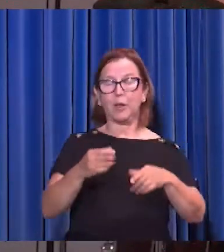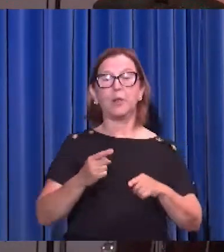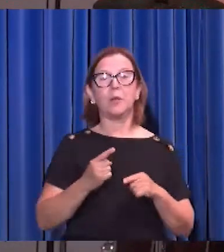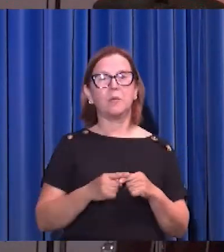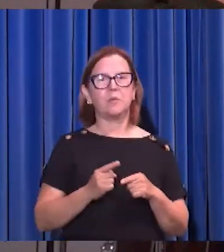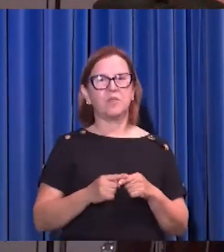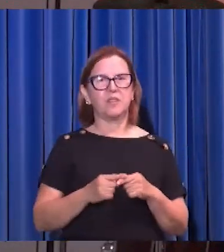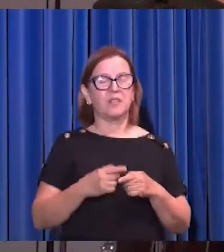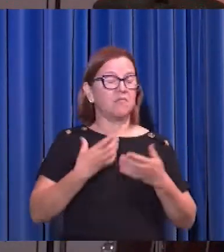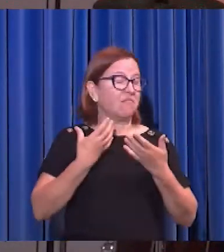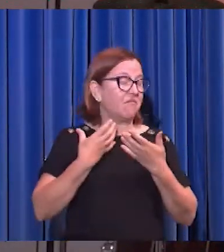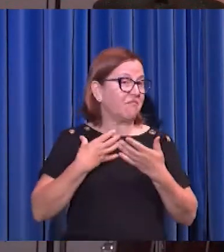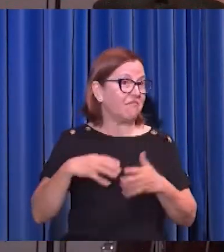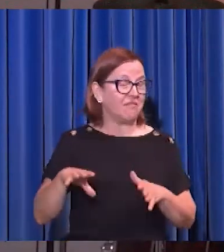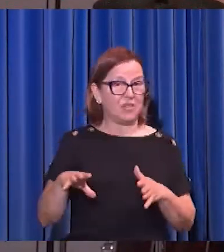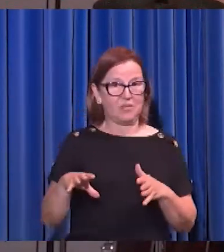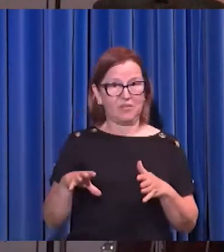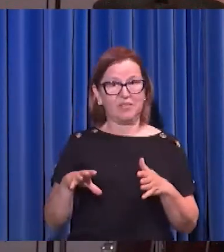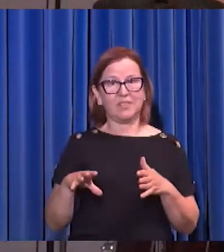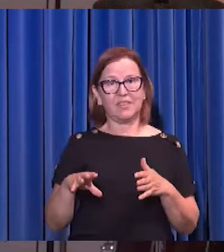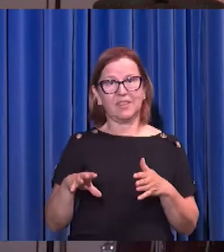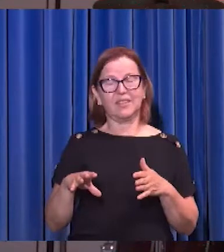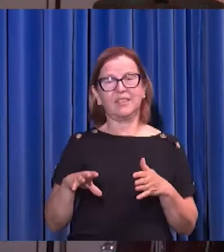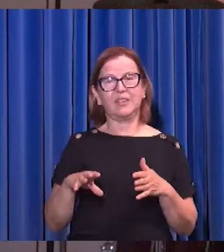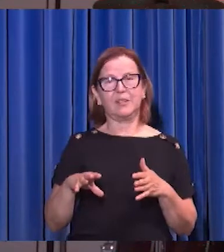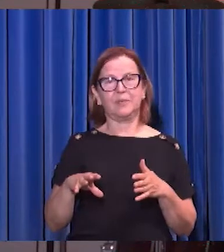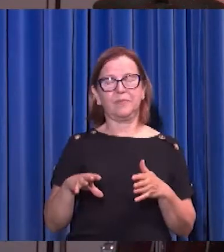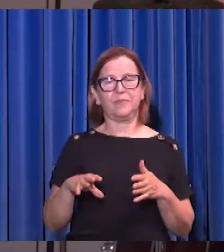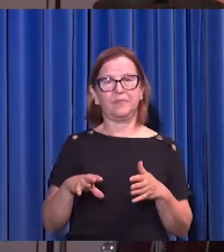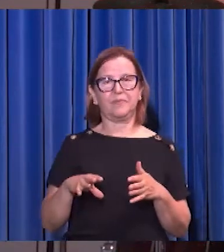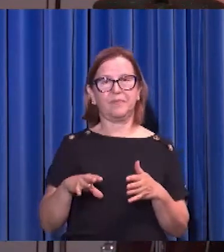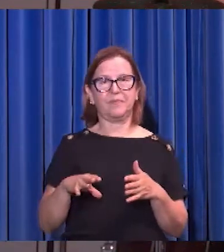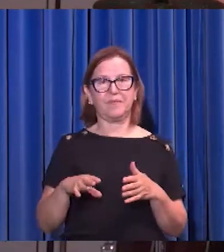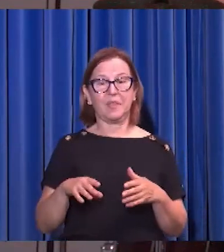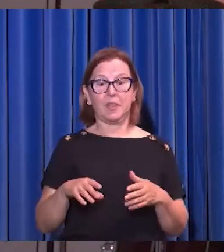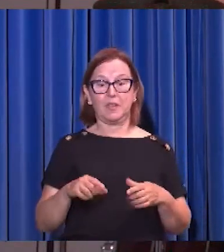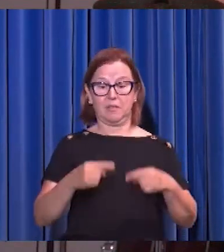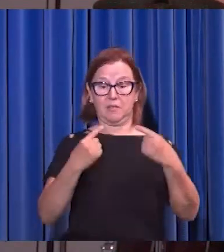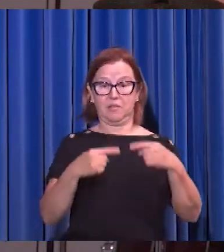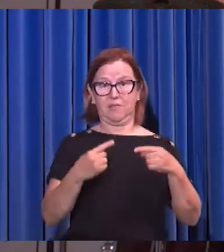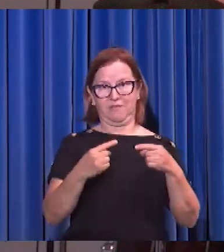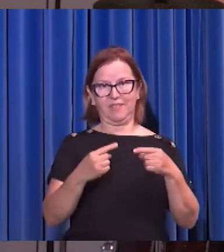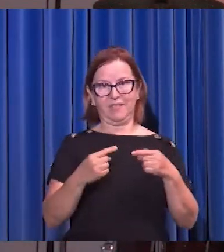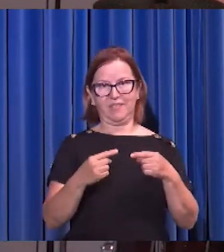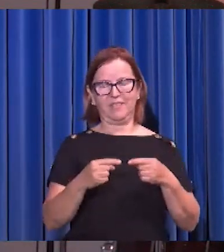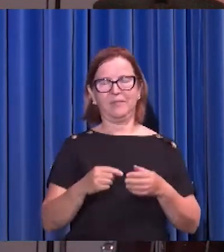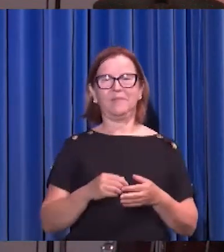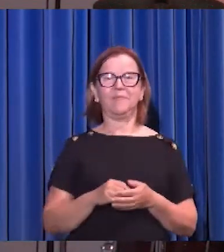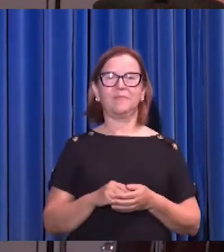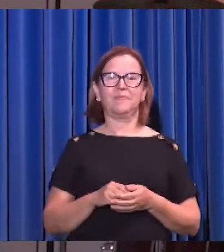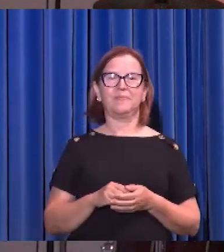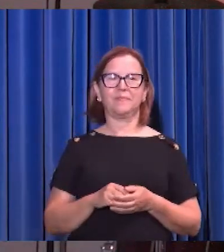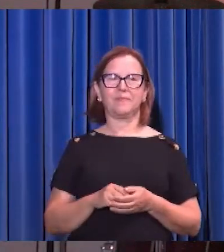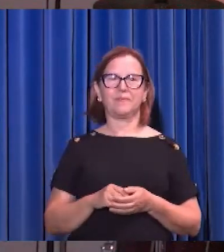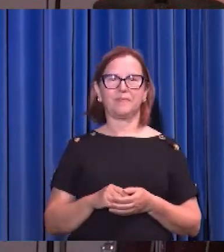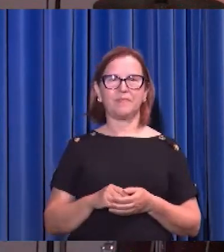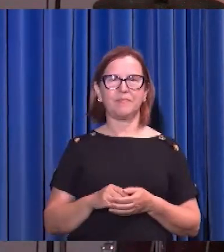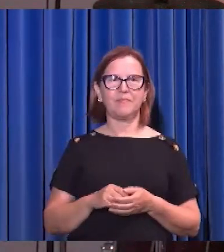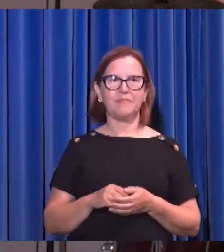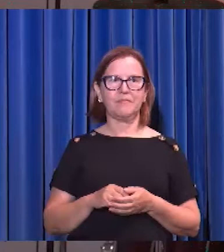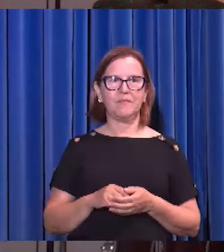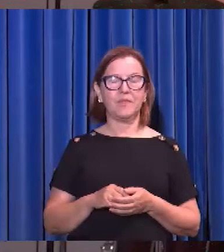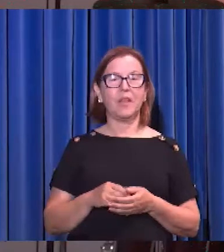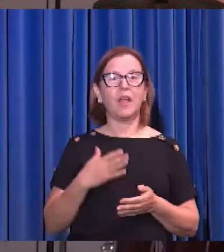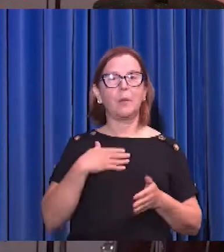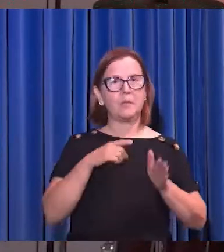está disposta a ser confrontada diante das evidências. E a minha pergunta